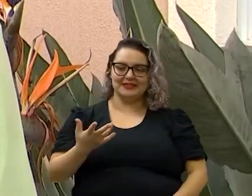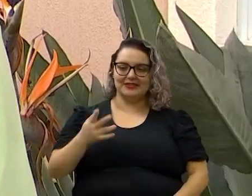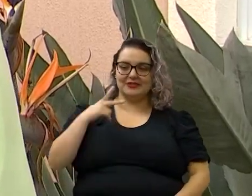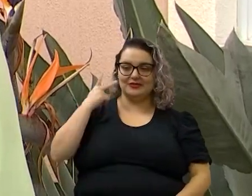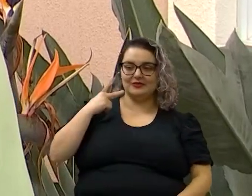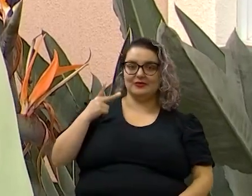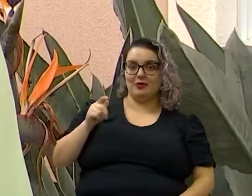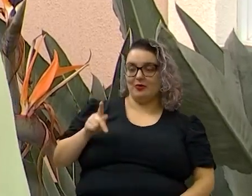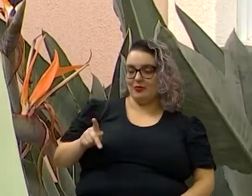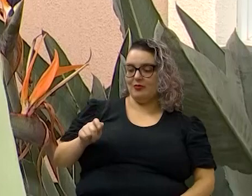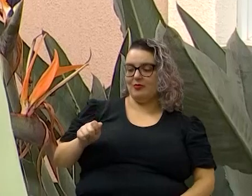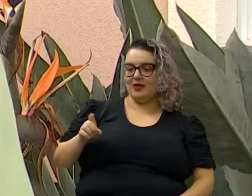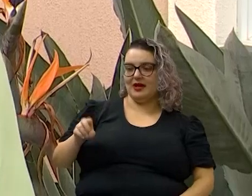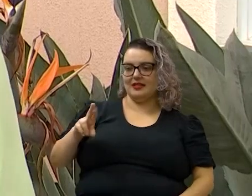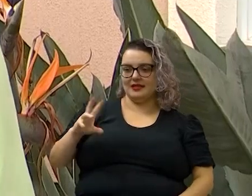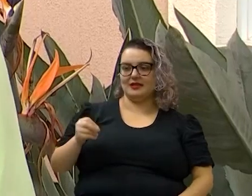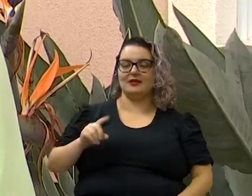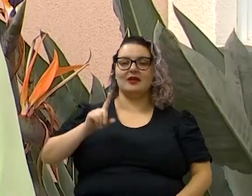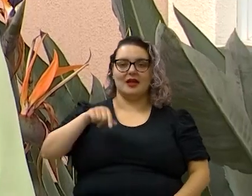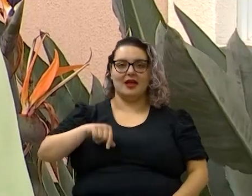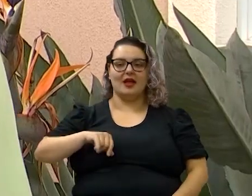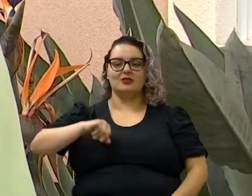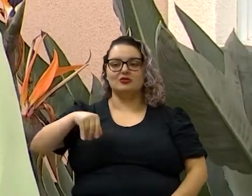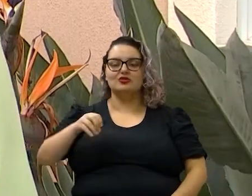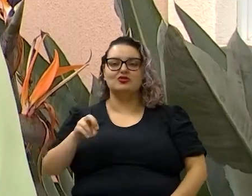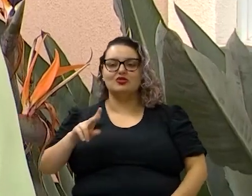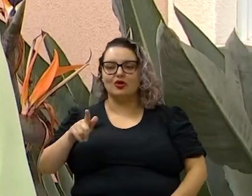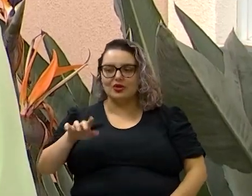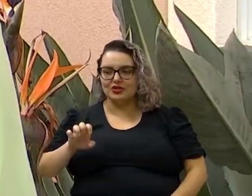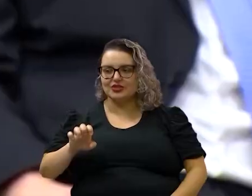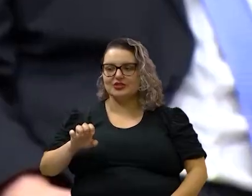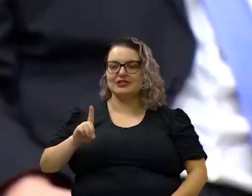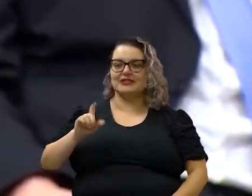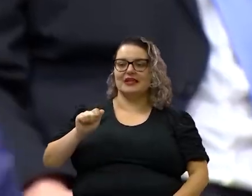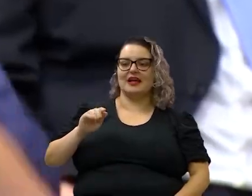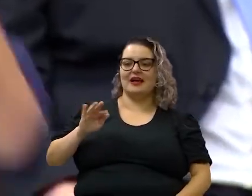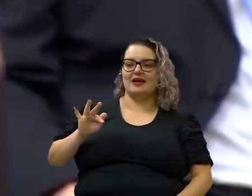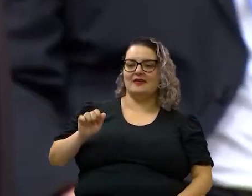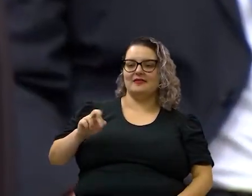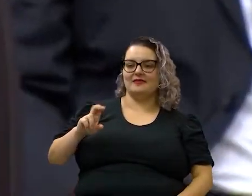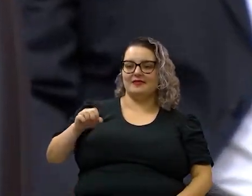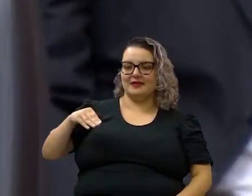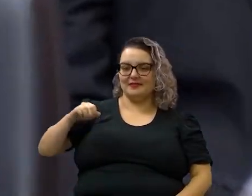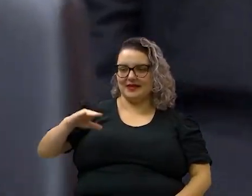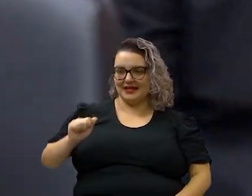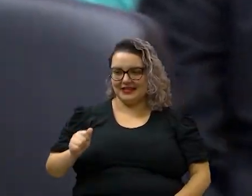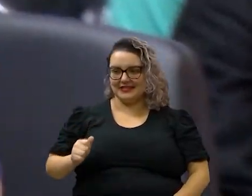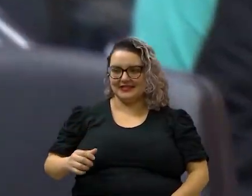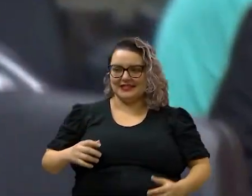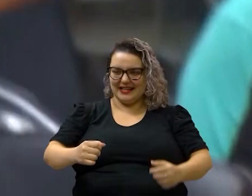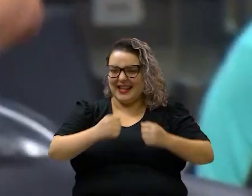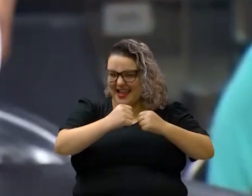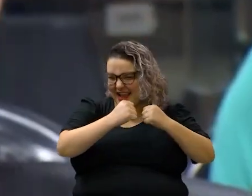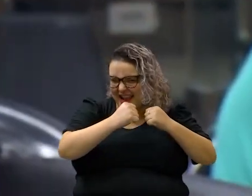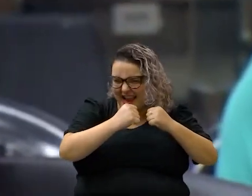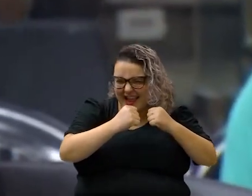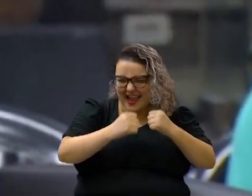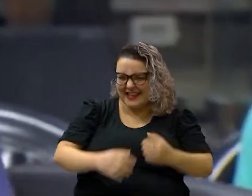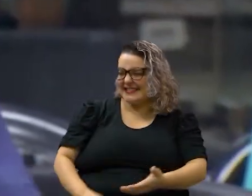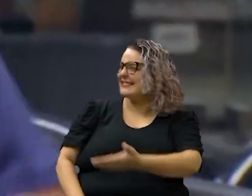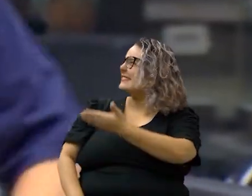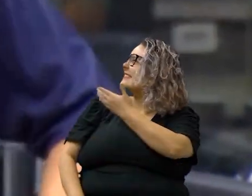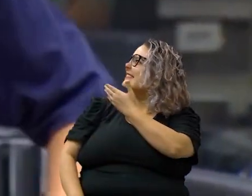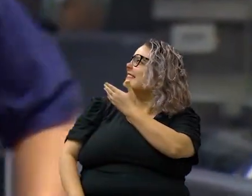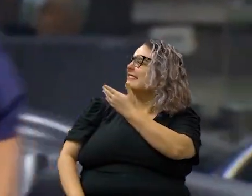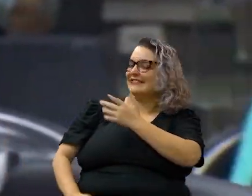né que o vereador padrinho que eu tinha escolhido era o Jorge da farmácia aí acho que tem até um vídeo dele me segurando quando a gente eh